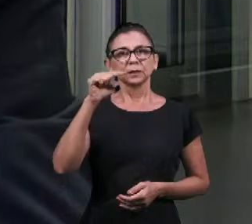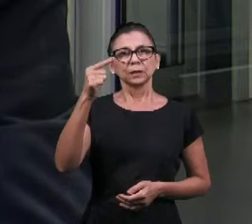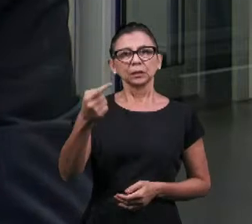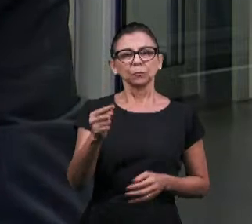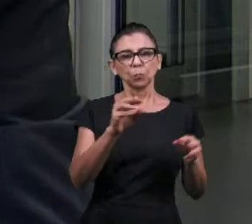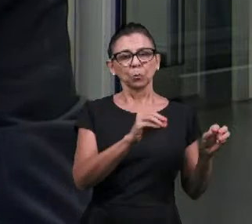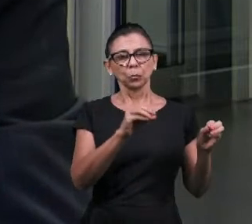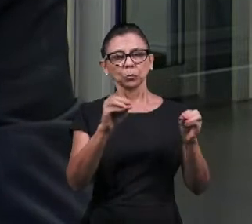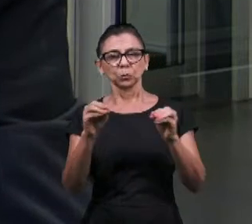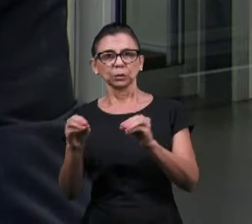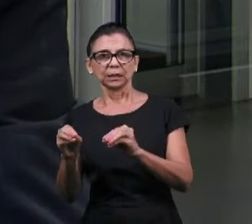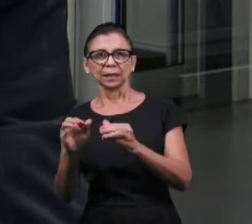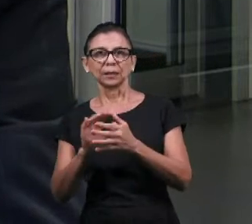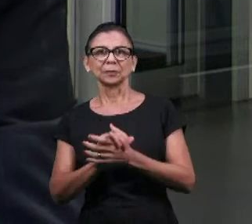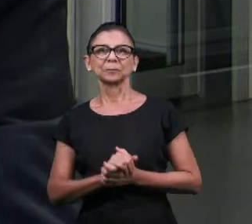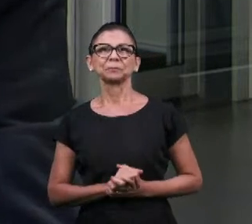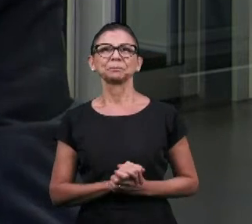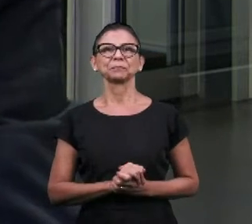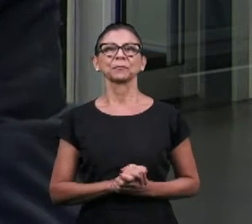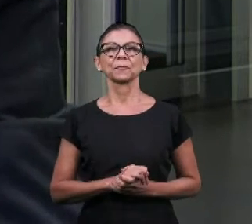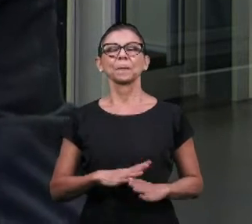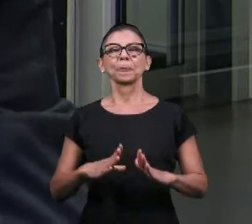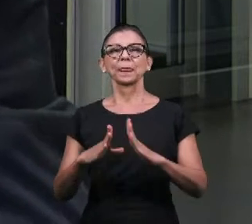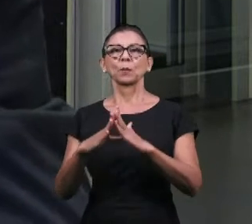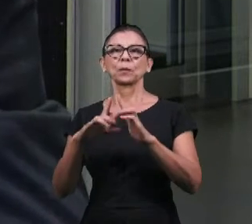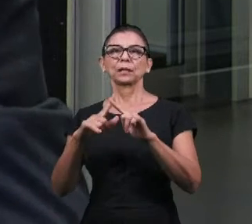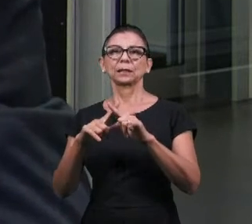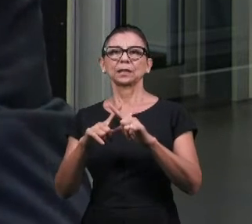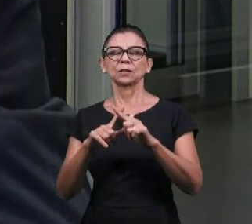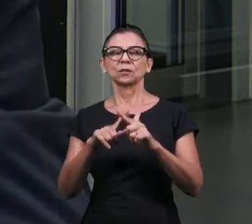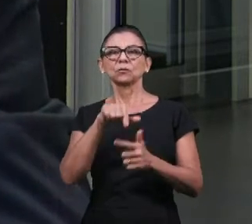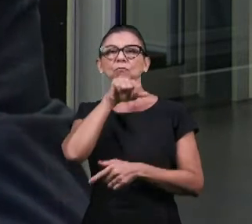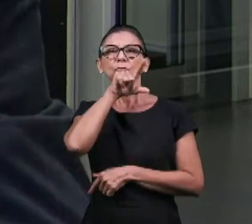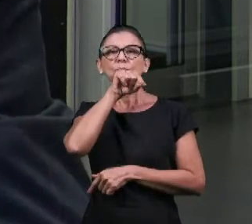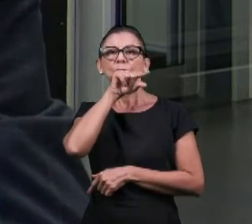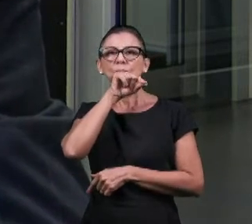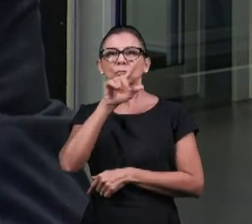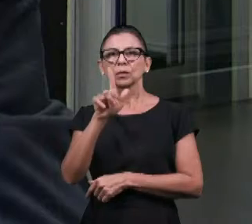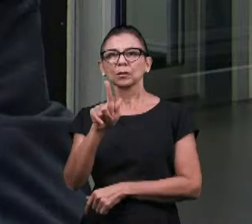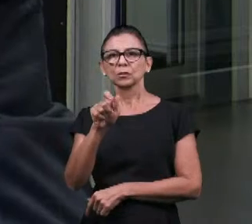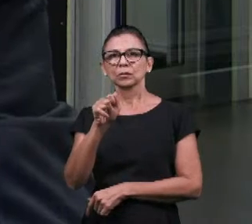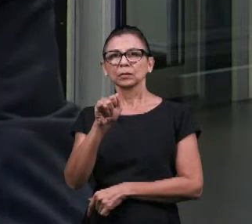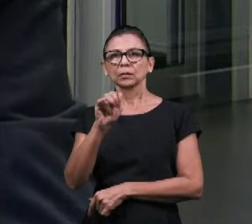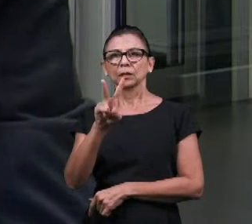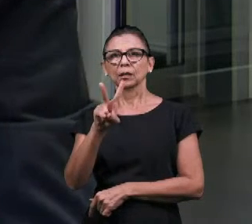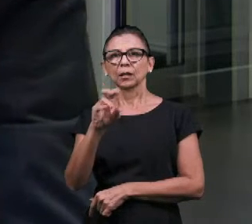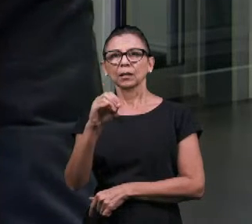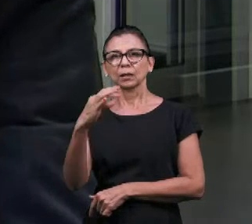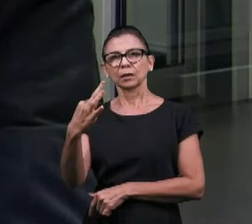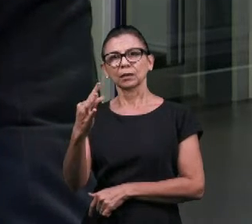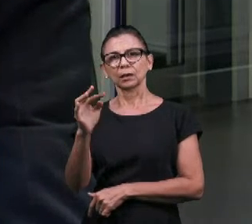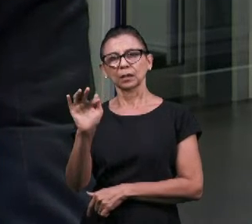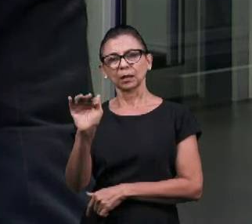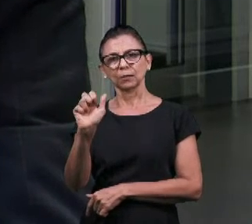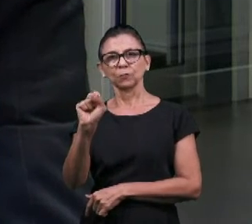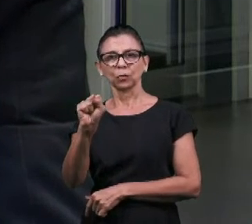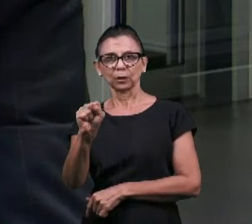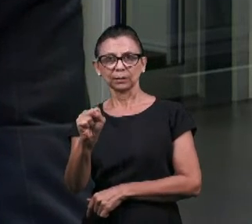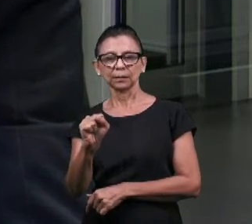Gaivotas. Gaivotas, fui ungido. Foi ungido em Gaivotas. Ungido em Gaivotas. Vila Velha. Vila